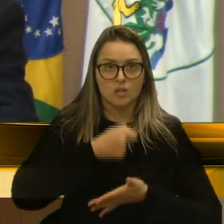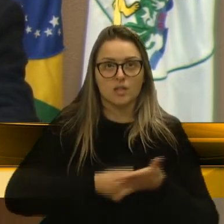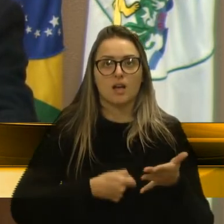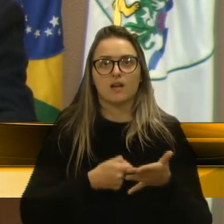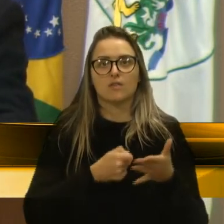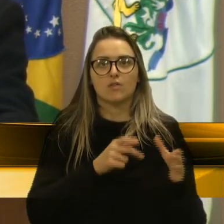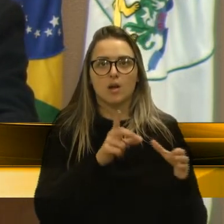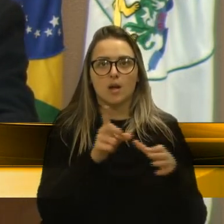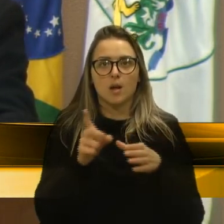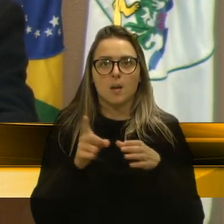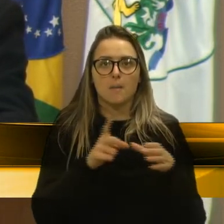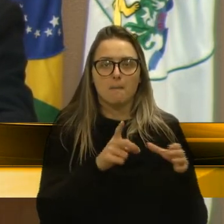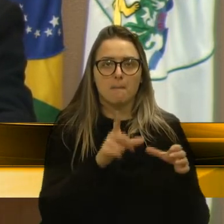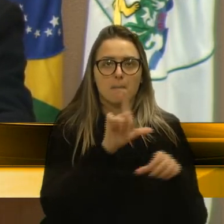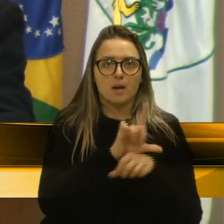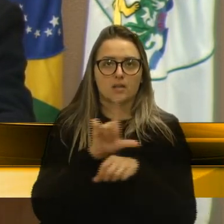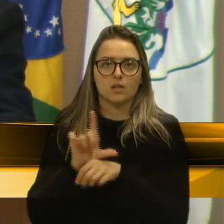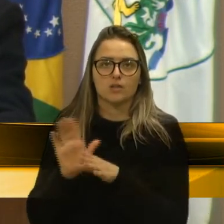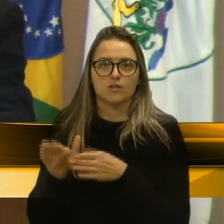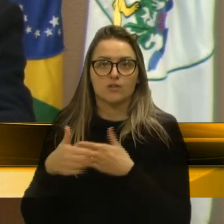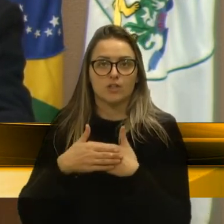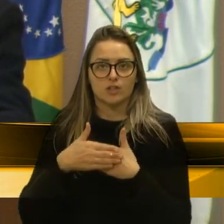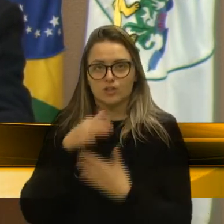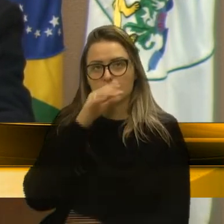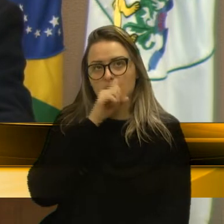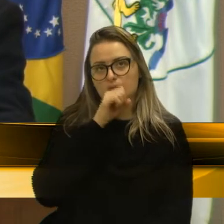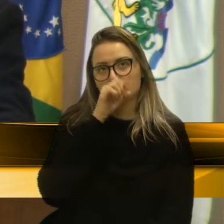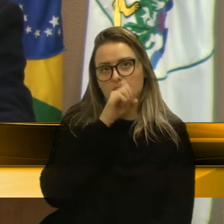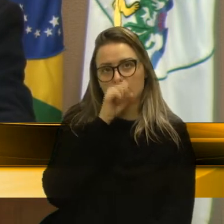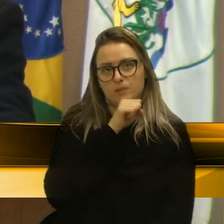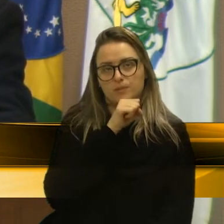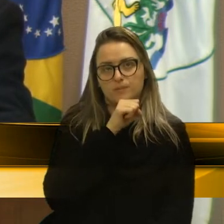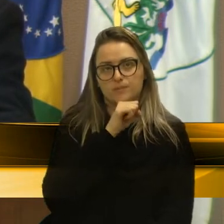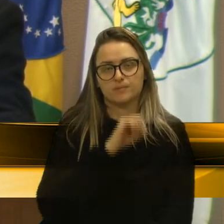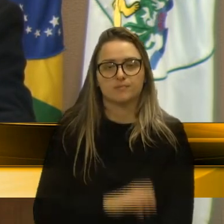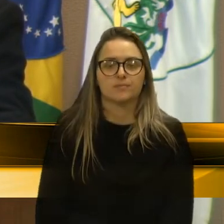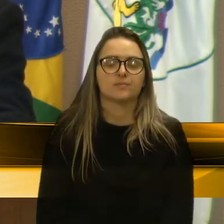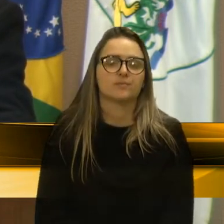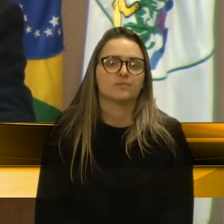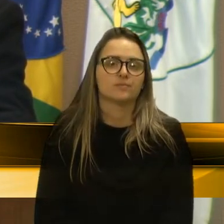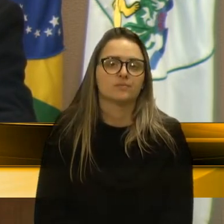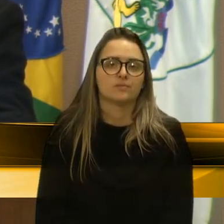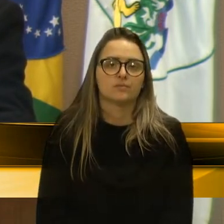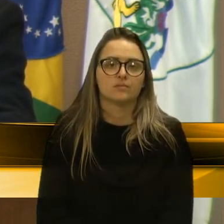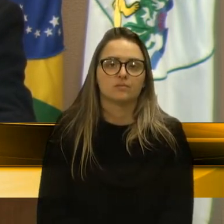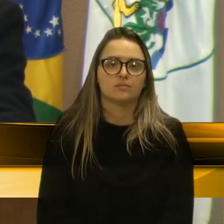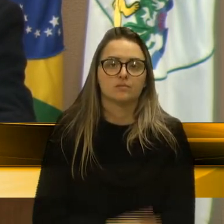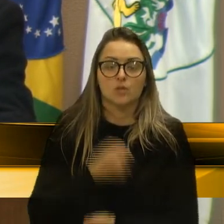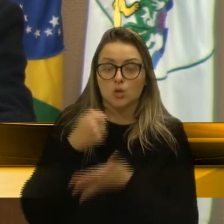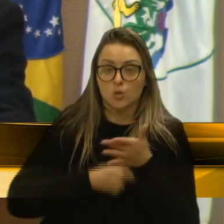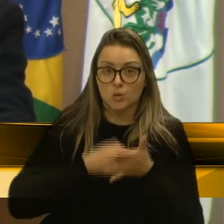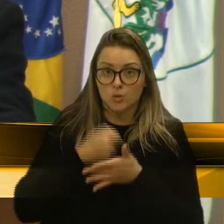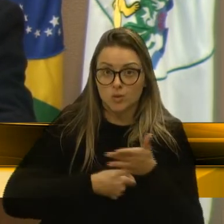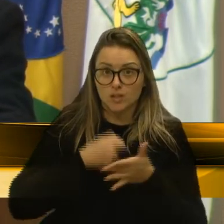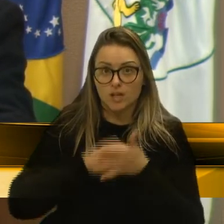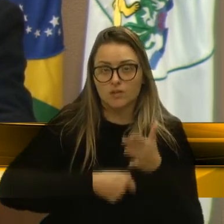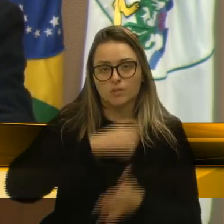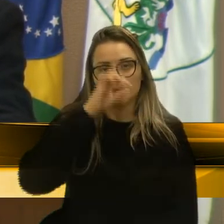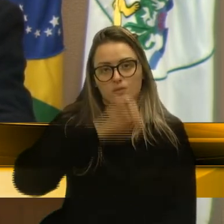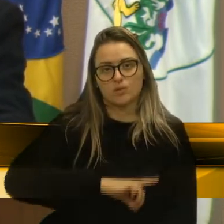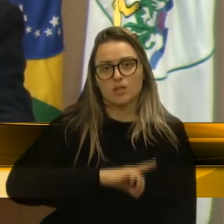né? Que naquela época a vereadora Denise, você era bem novinha ainda,